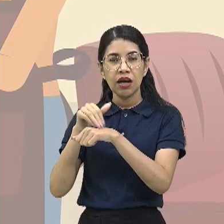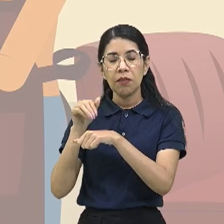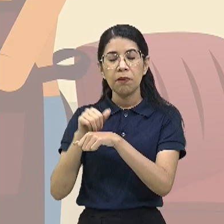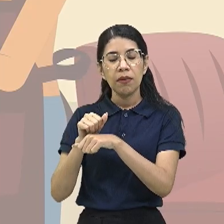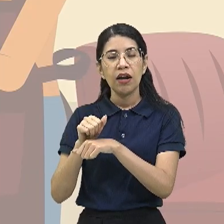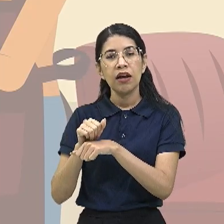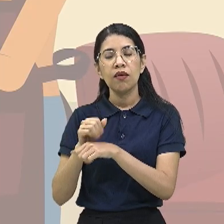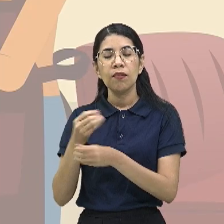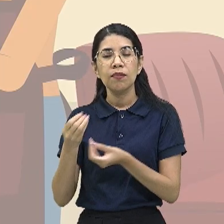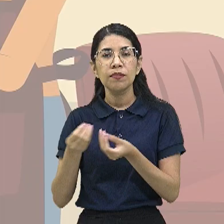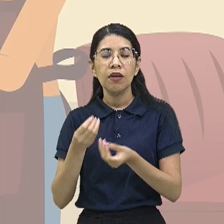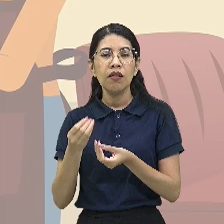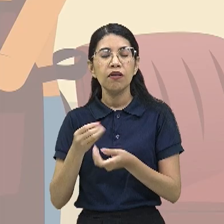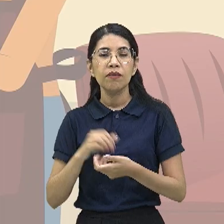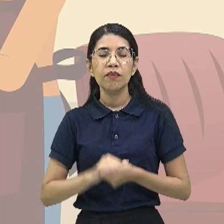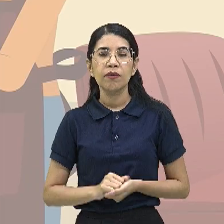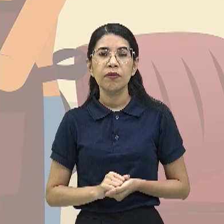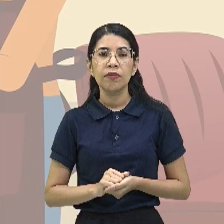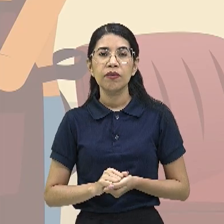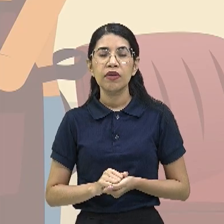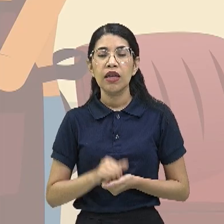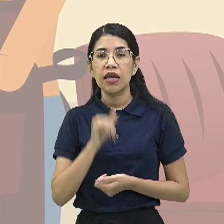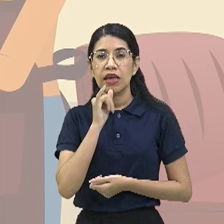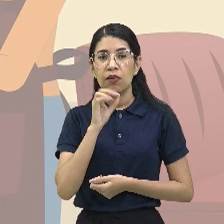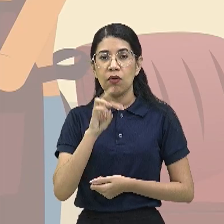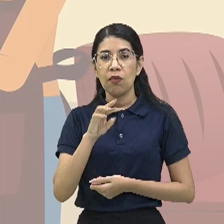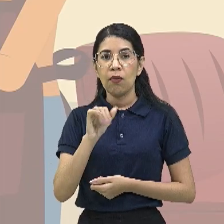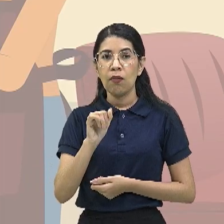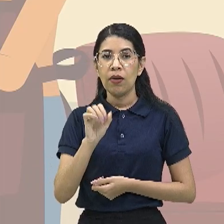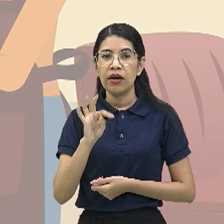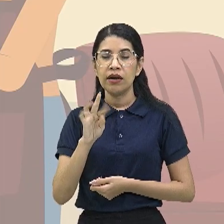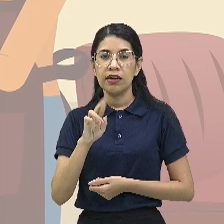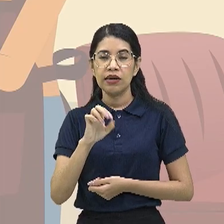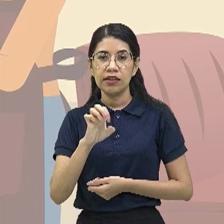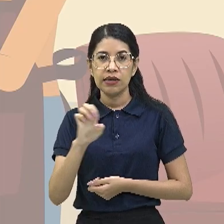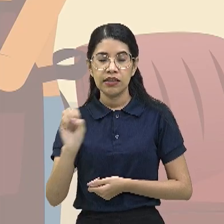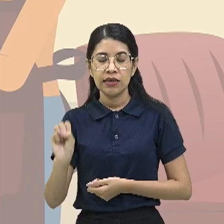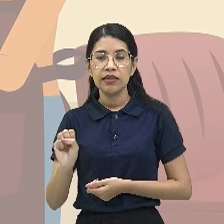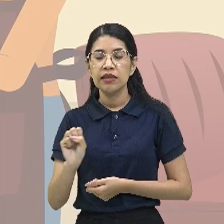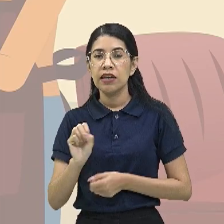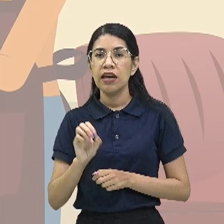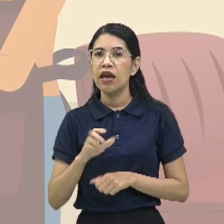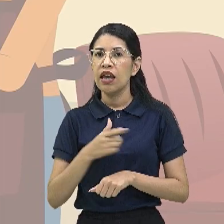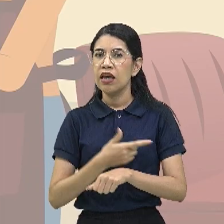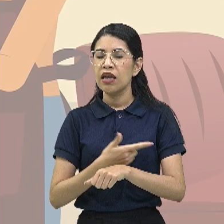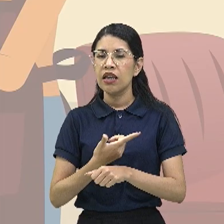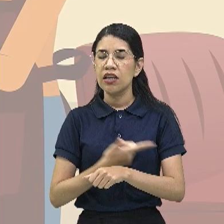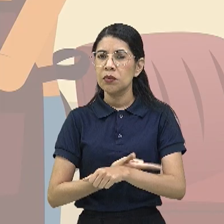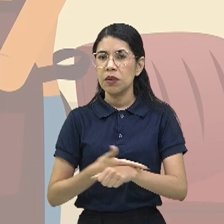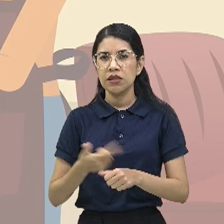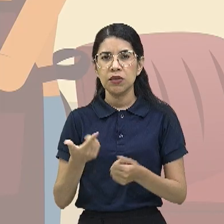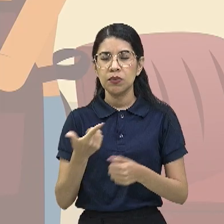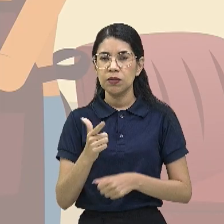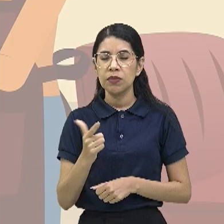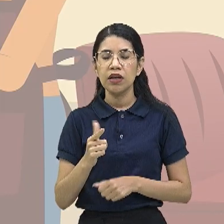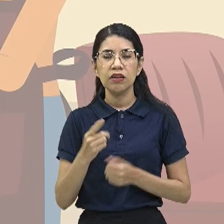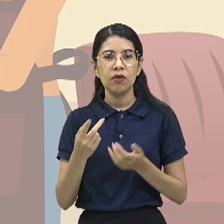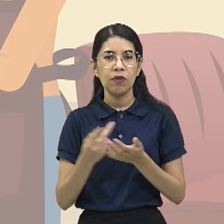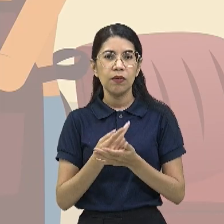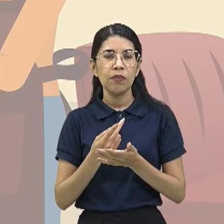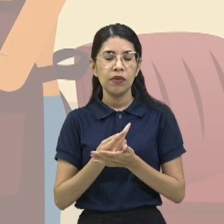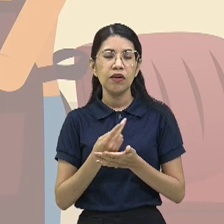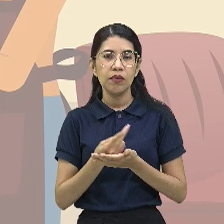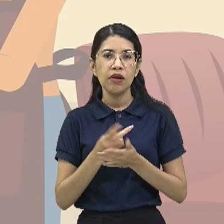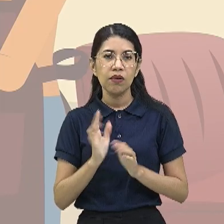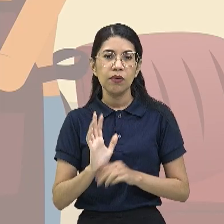pelo nome assim, chamar por waitress ou waiter, garçom ou garçonete, é bem rude, tá? Então tem um primeiro erro aqui, aí